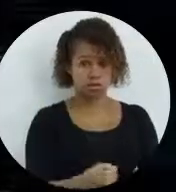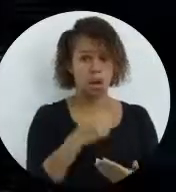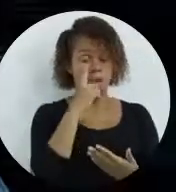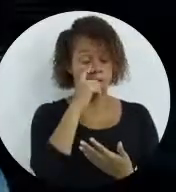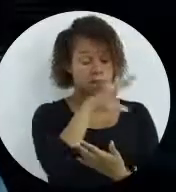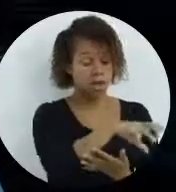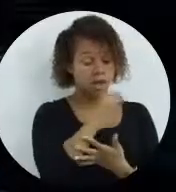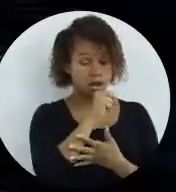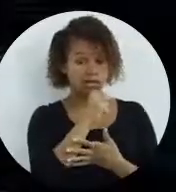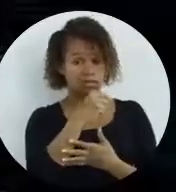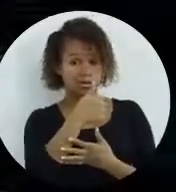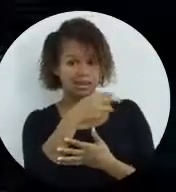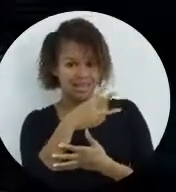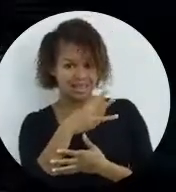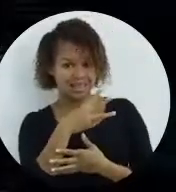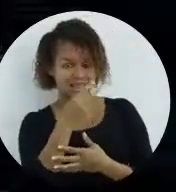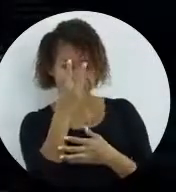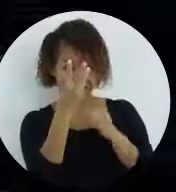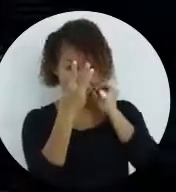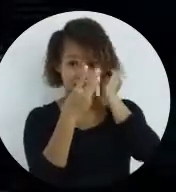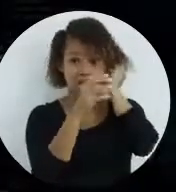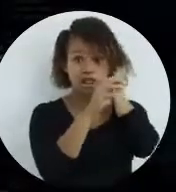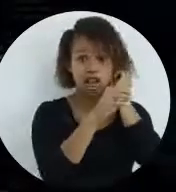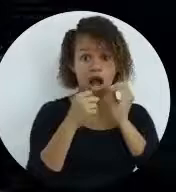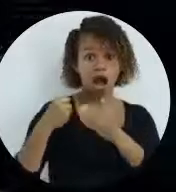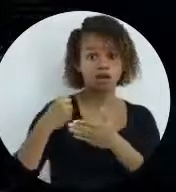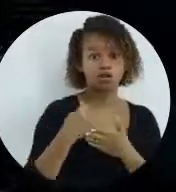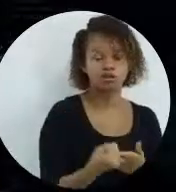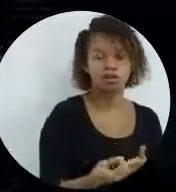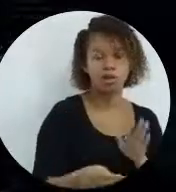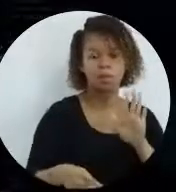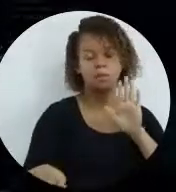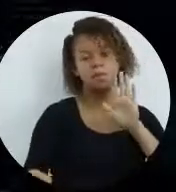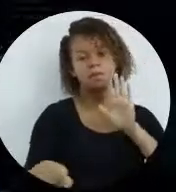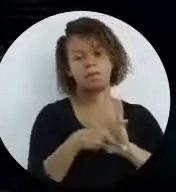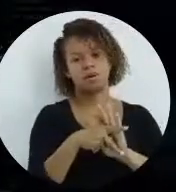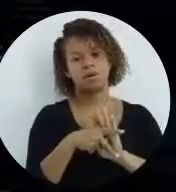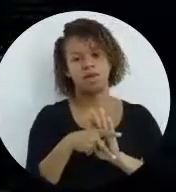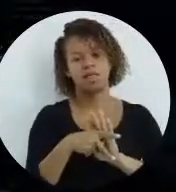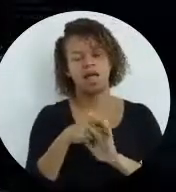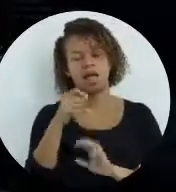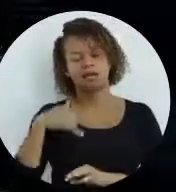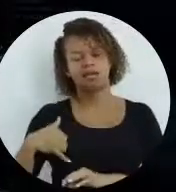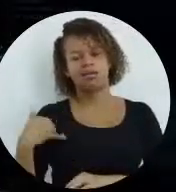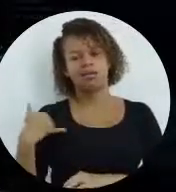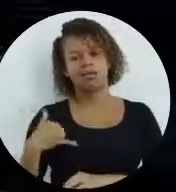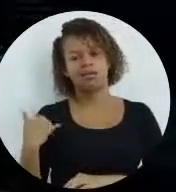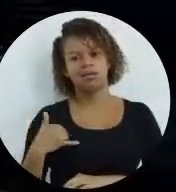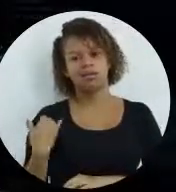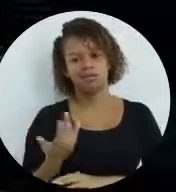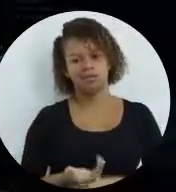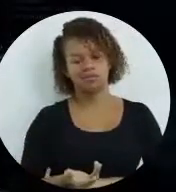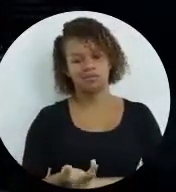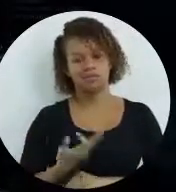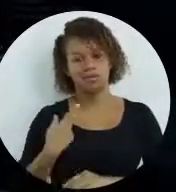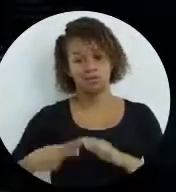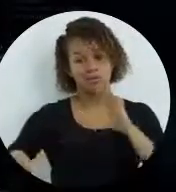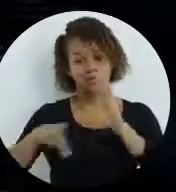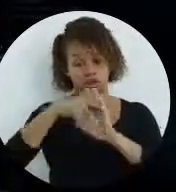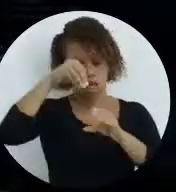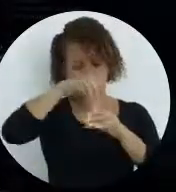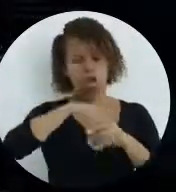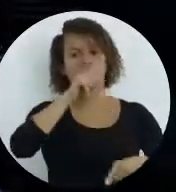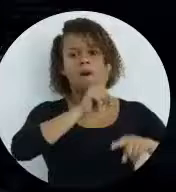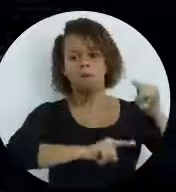valor 3 e está atribuindo a propriedade idade, que é propriedade dentro